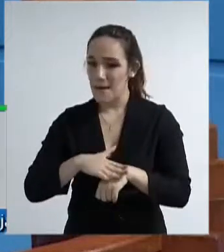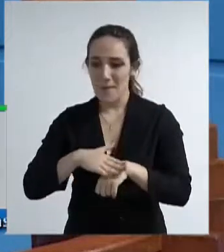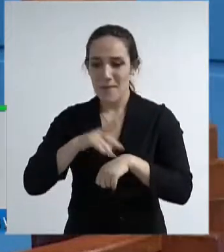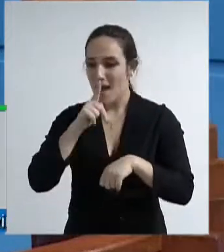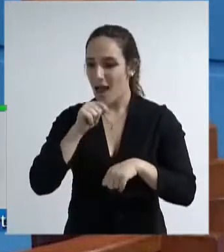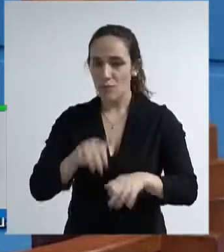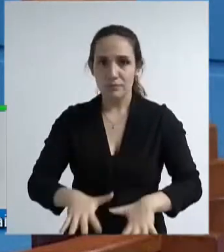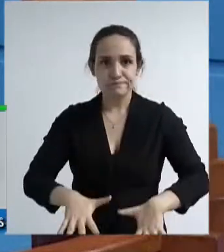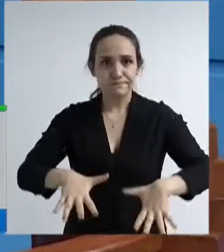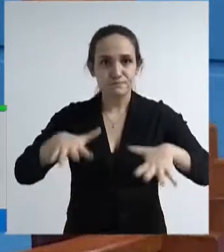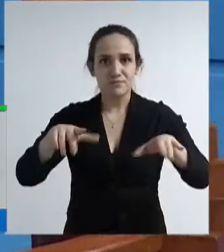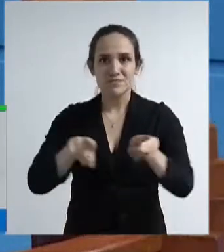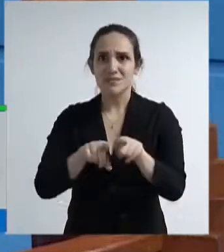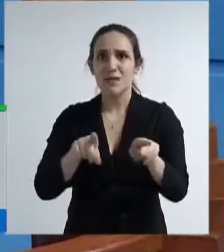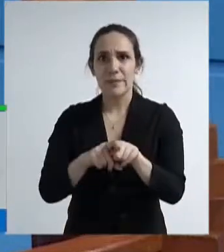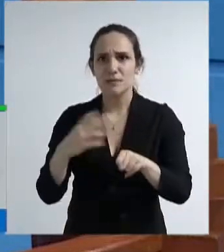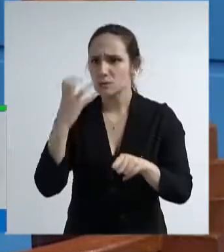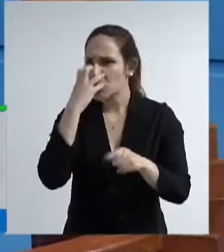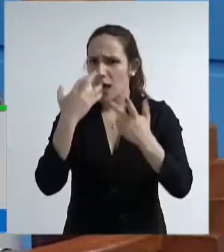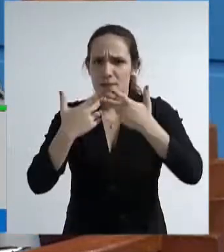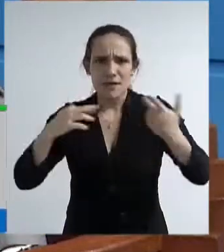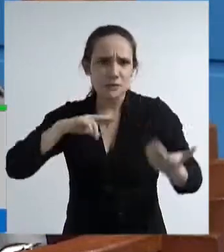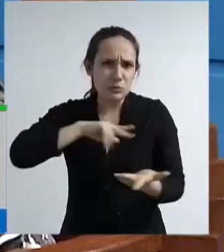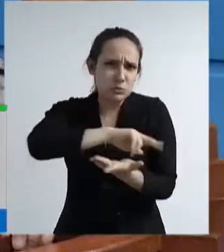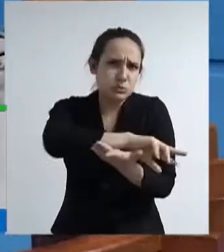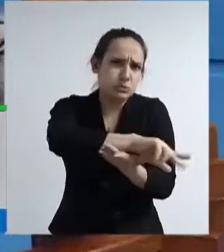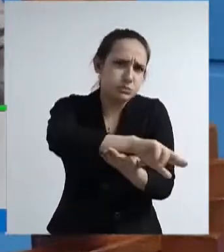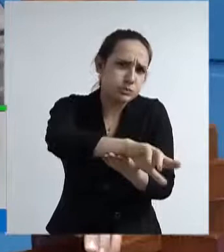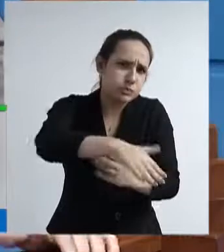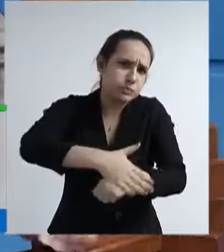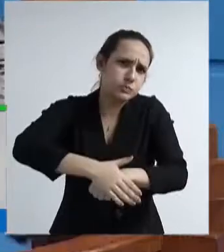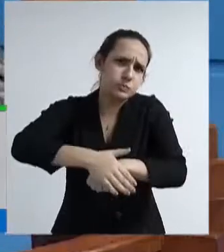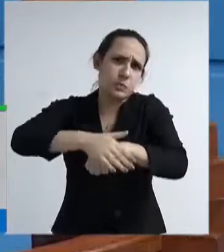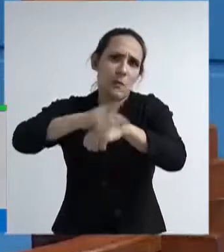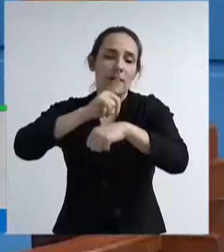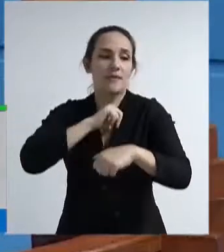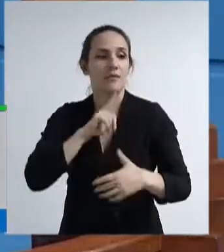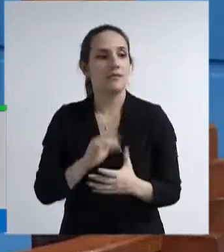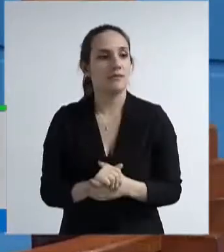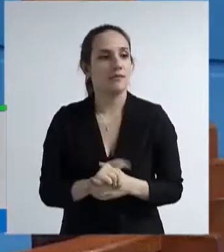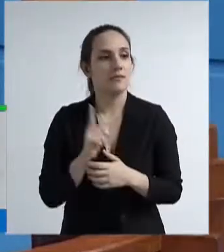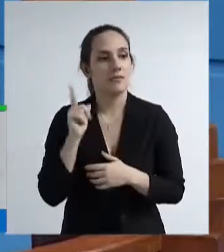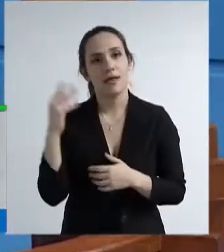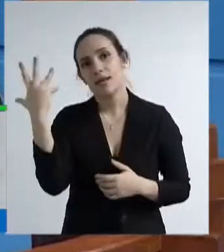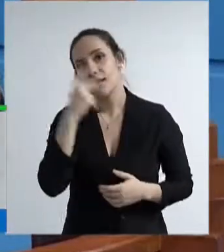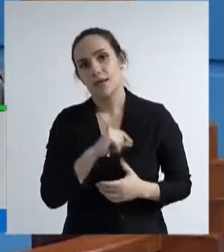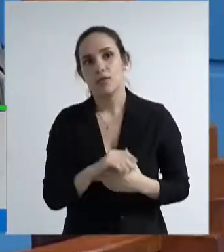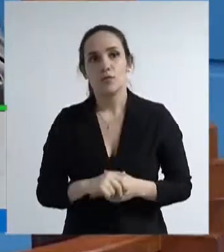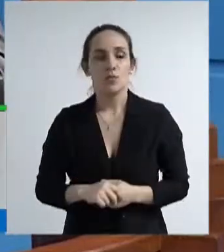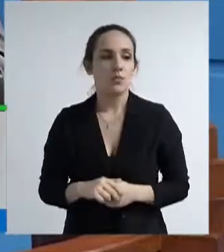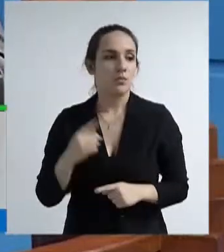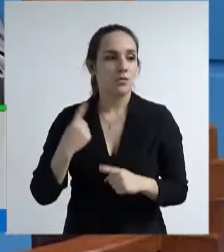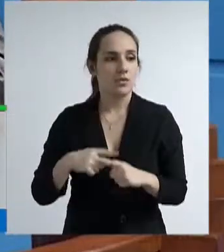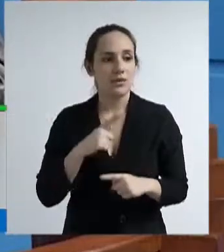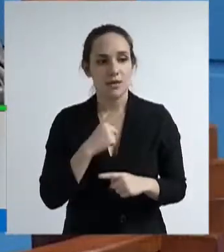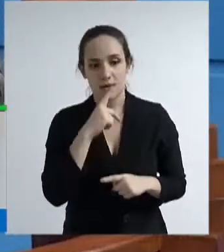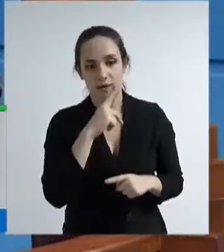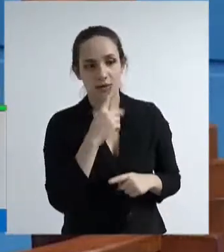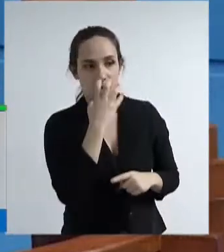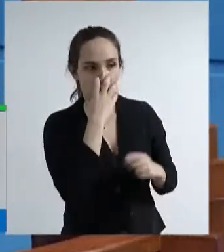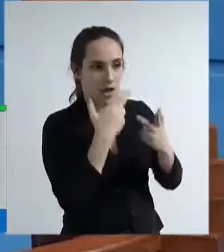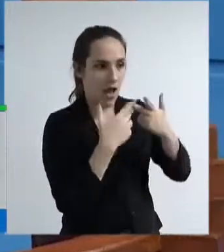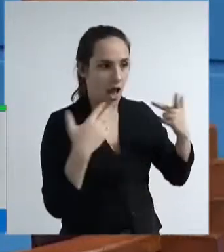incríveis e ricos do planeta, numa harmoniosa e exuberante combinação de